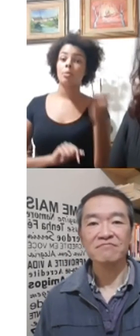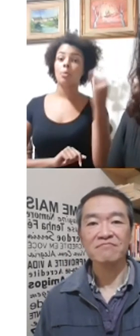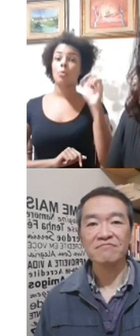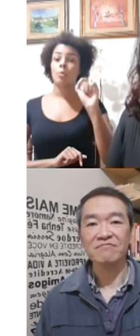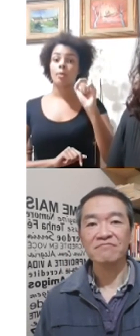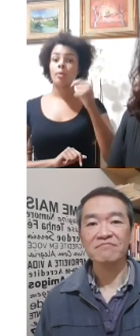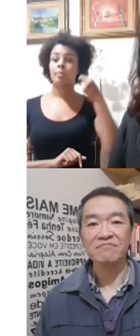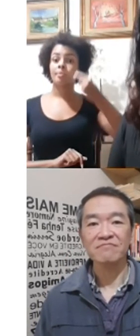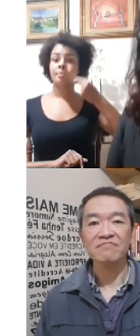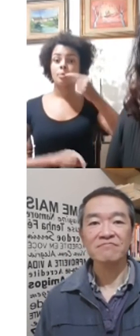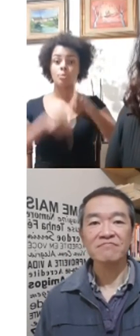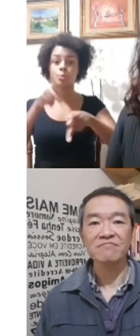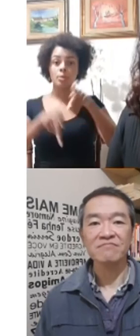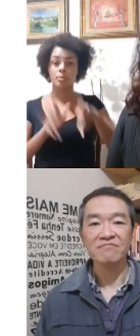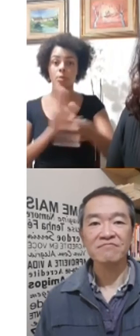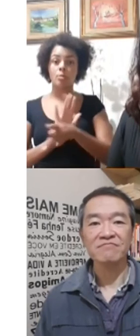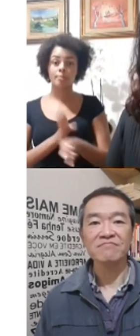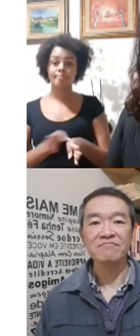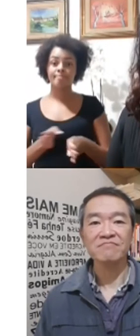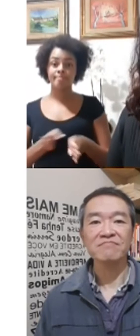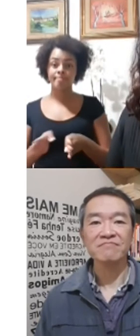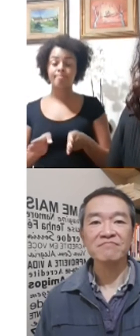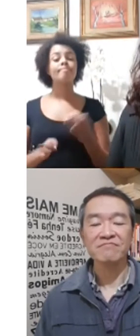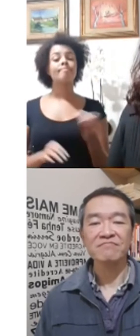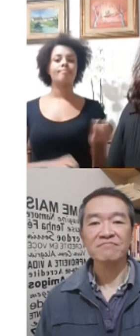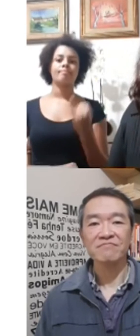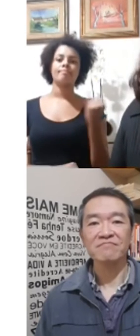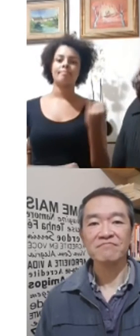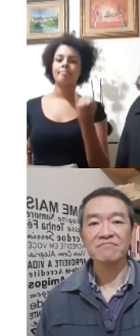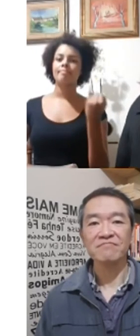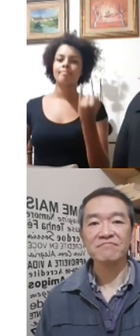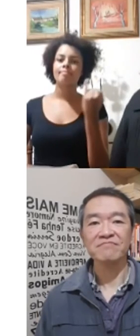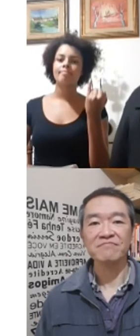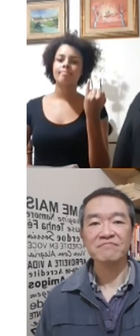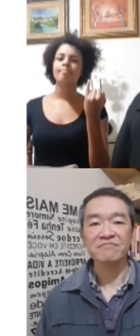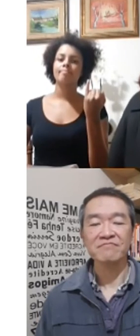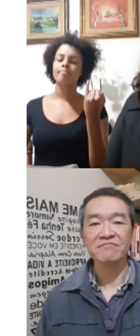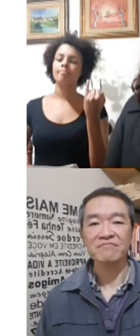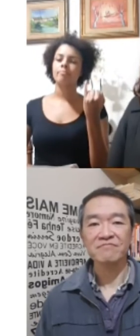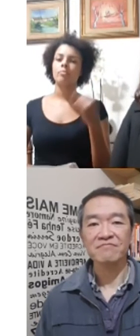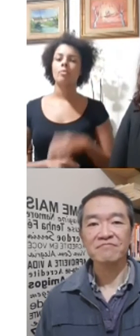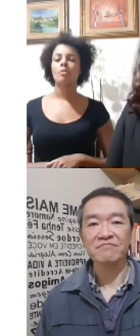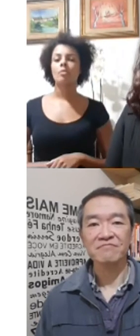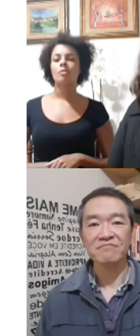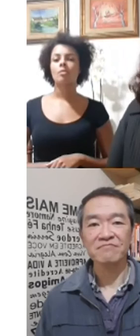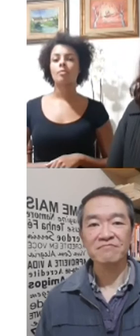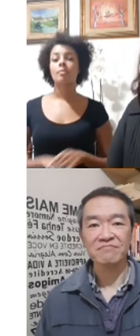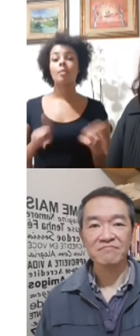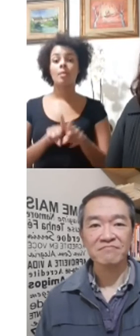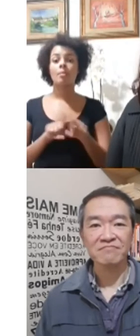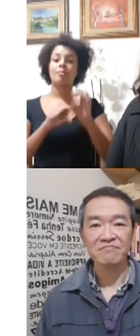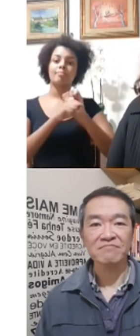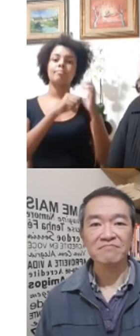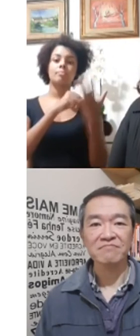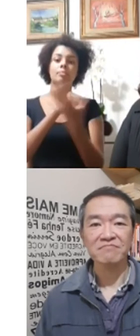a política pública de acessibilidade, a importância dela, e acho que um pouquinho sobre a